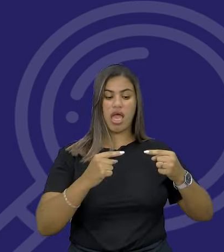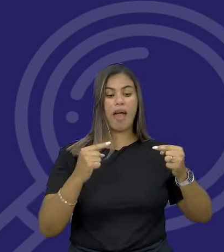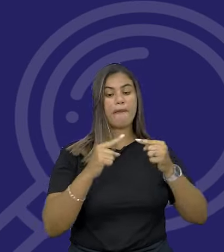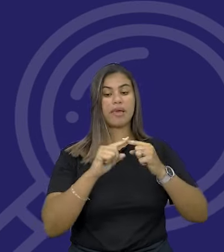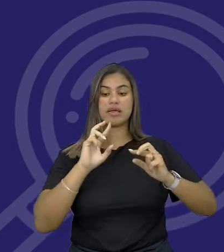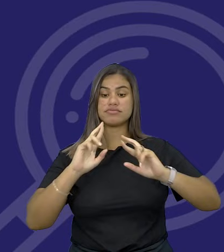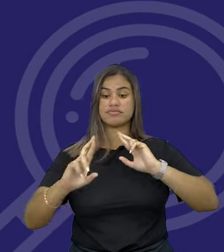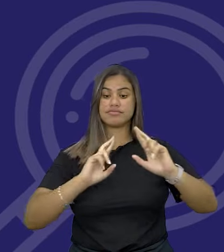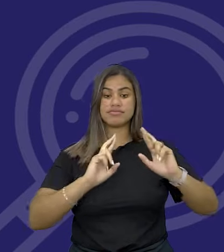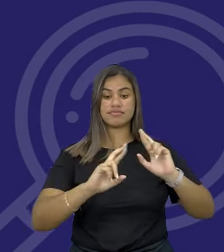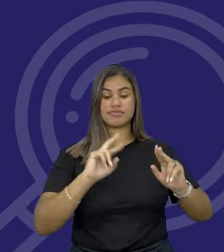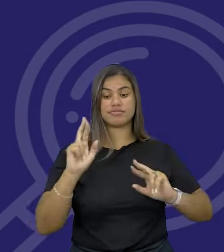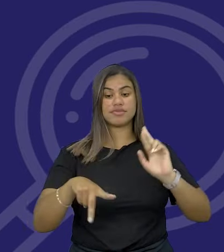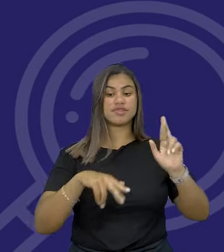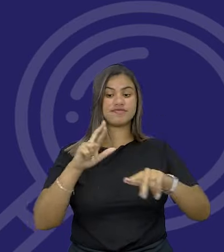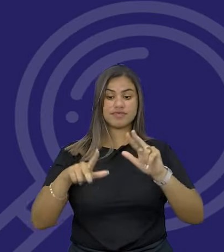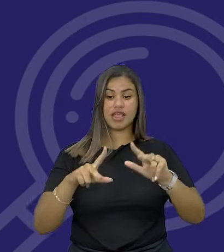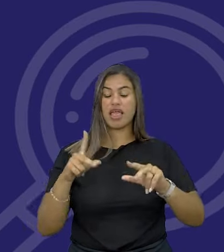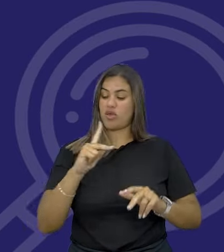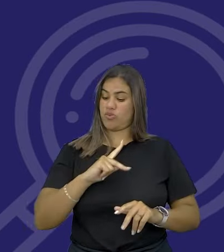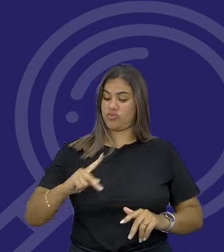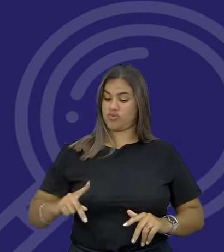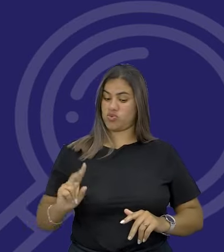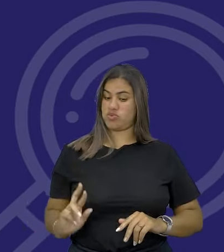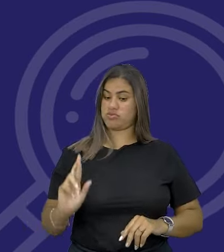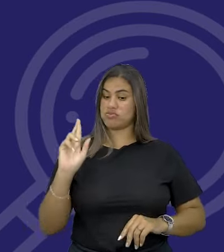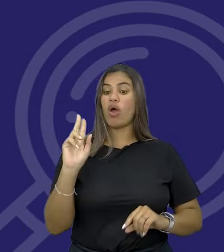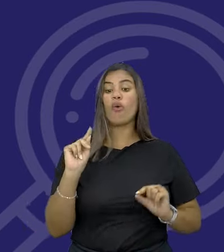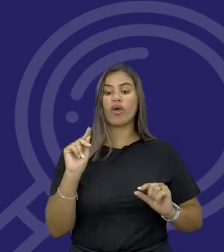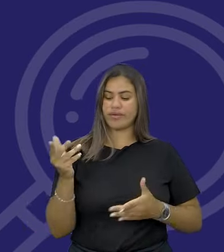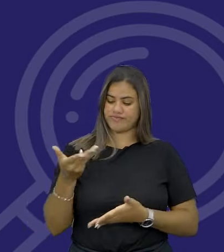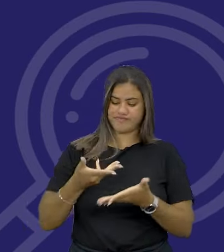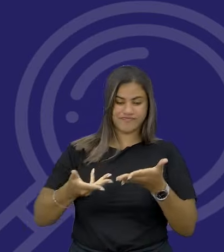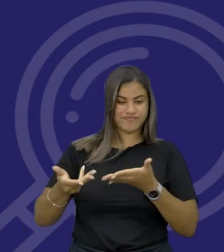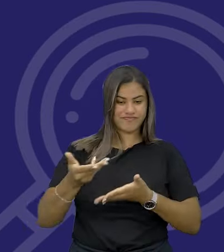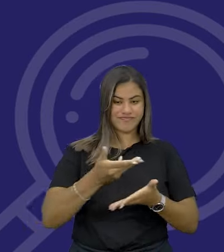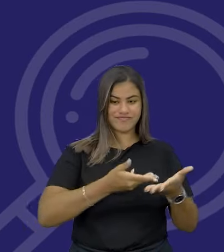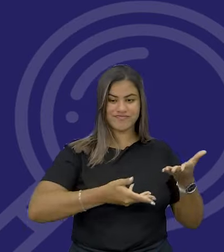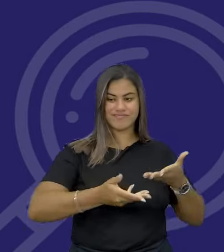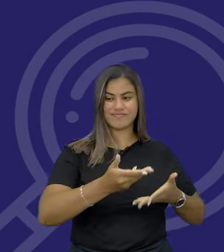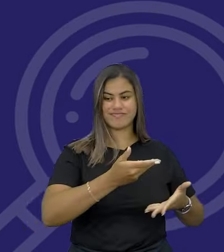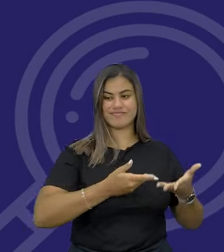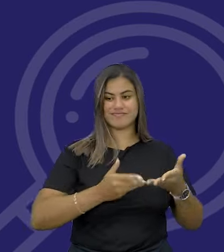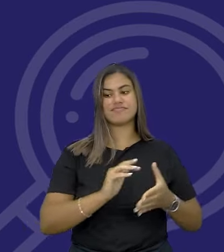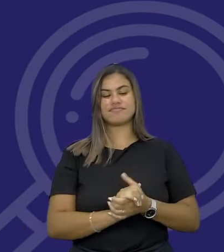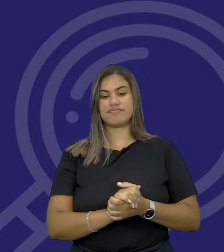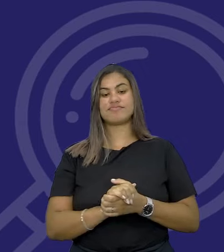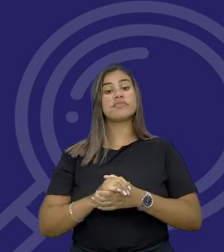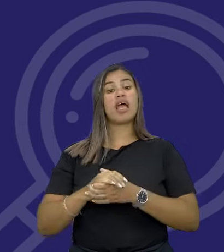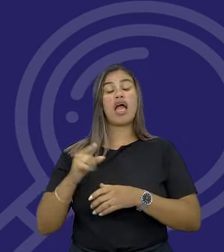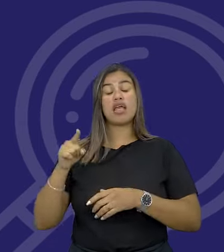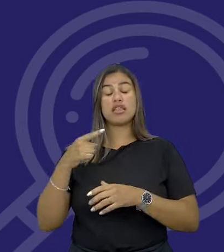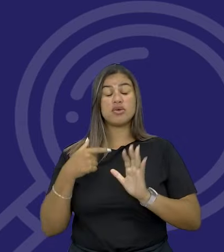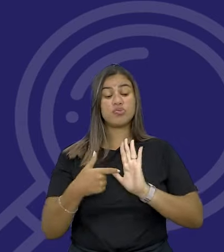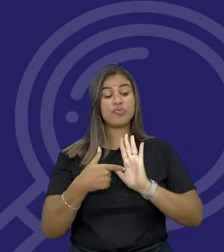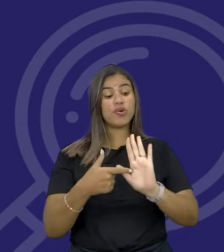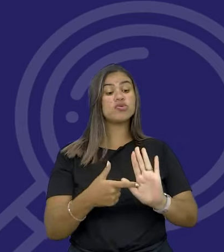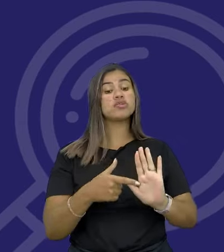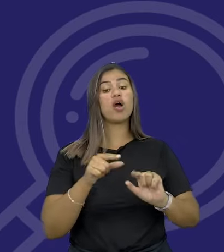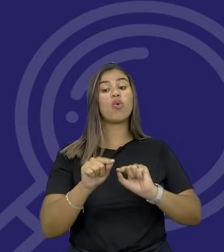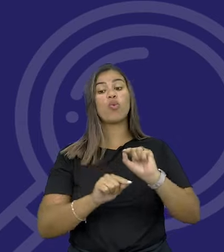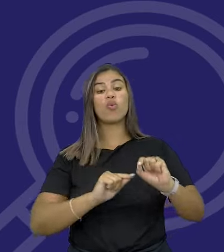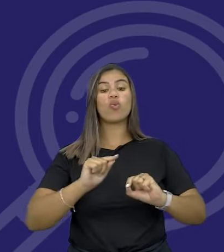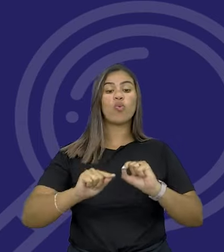resoluções. E o professor aí, como mediador, né, vai indicar aí qual que é a